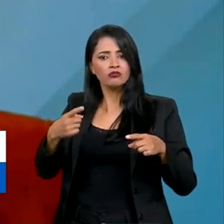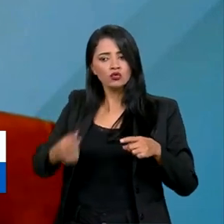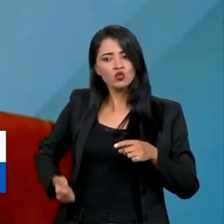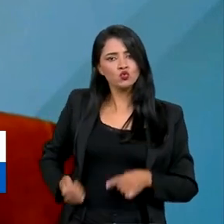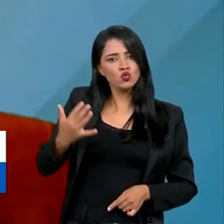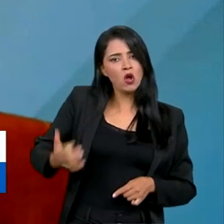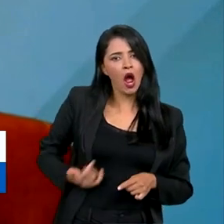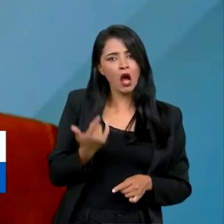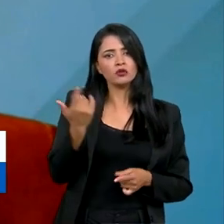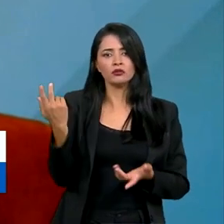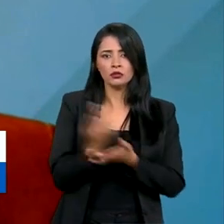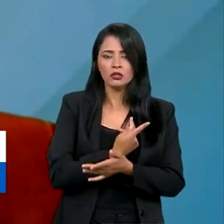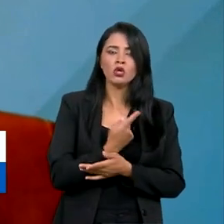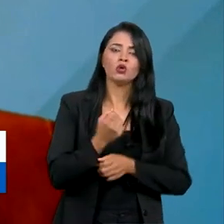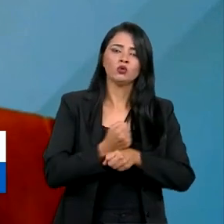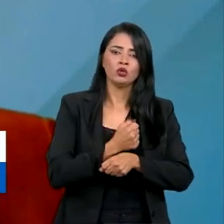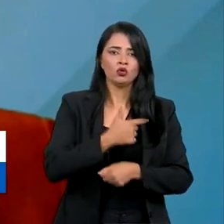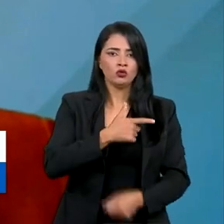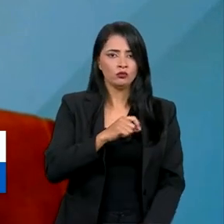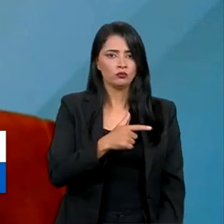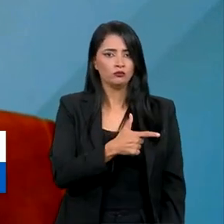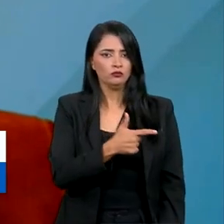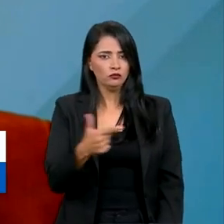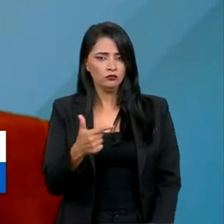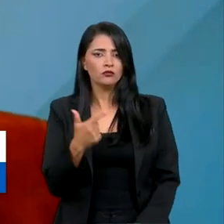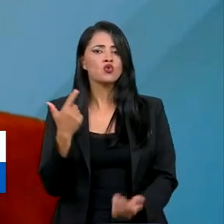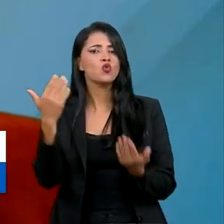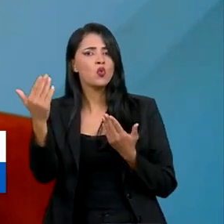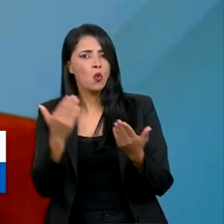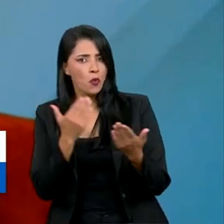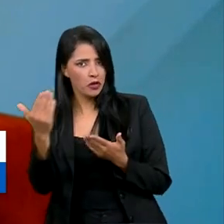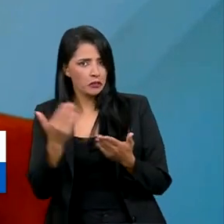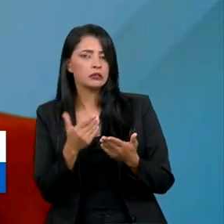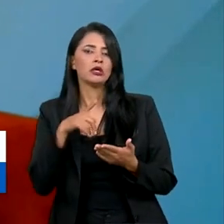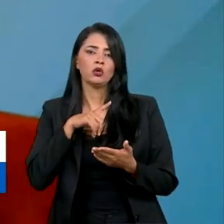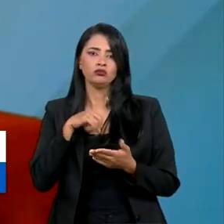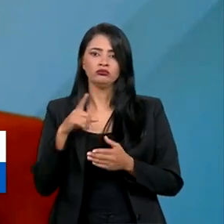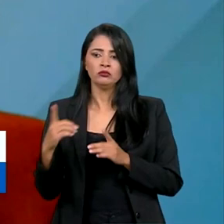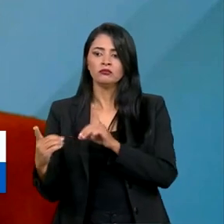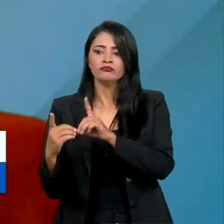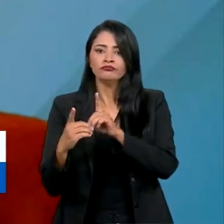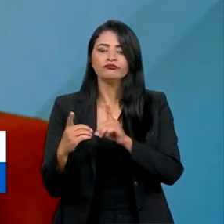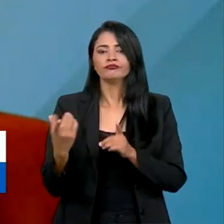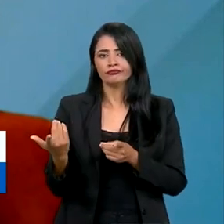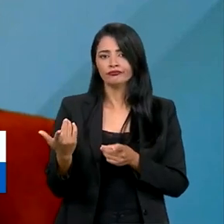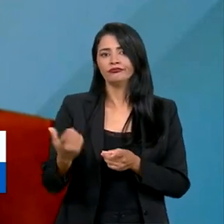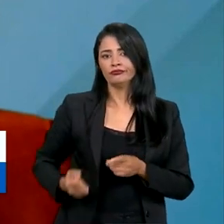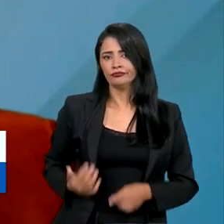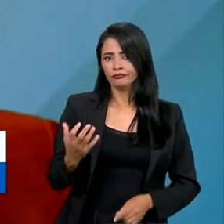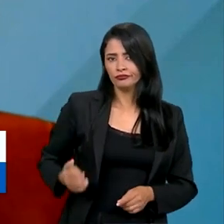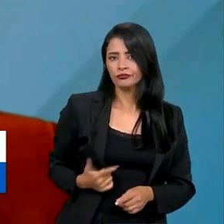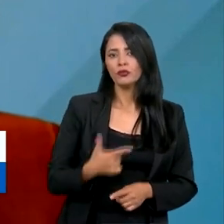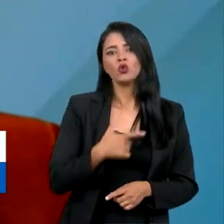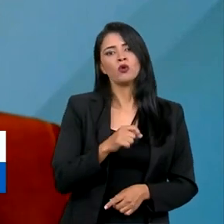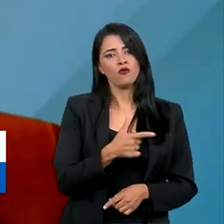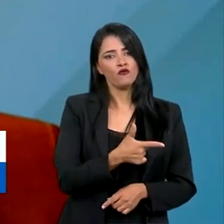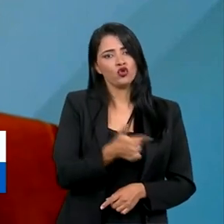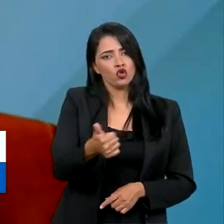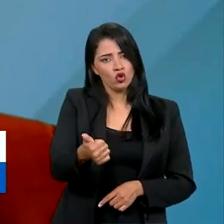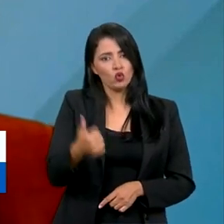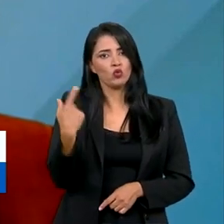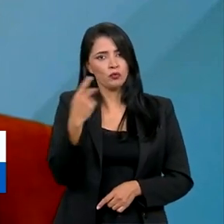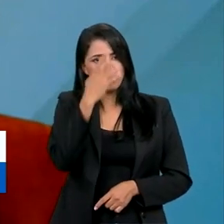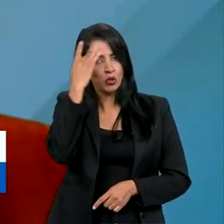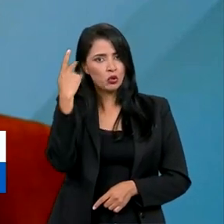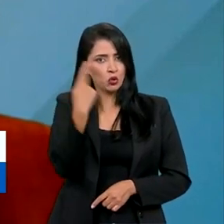ocorridas em 2022 em comparação com as despesas assistenciais de 2021 de beneficiários de